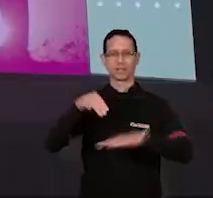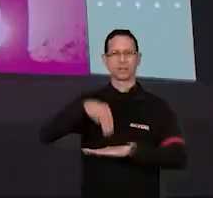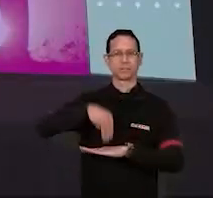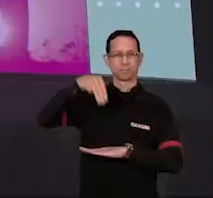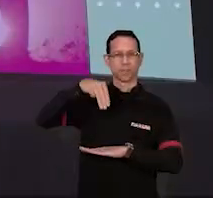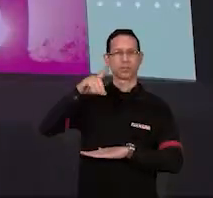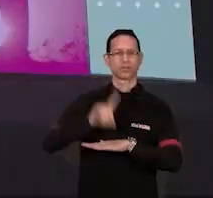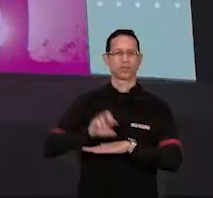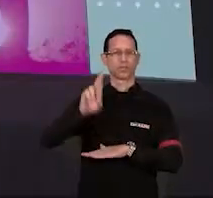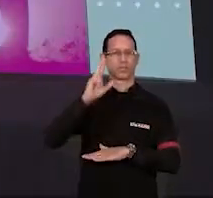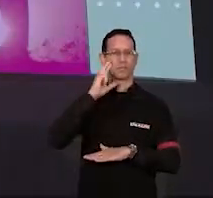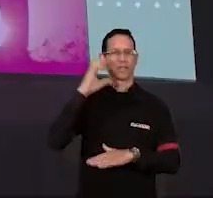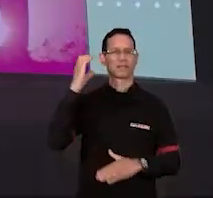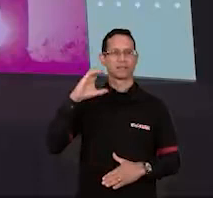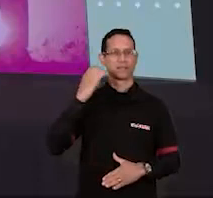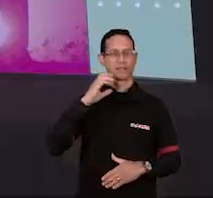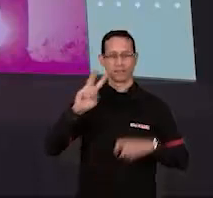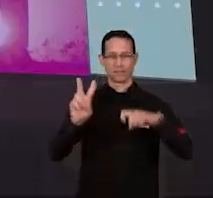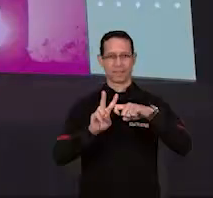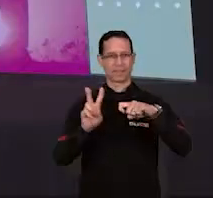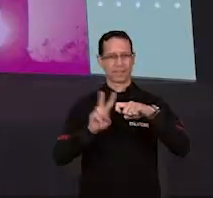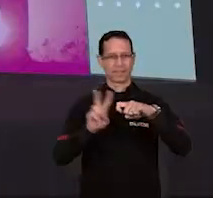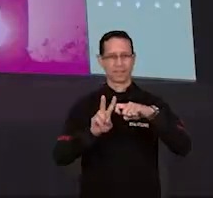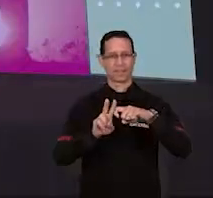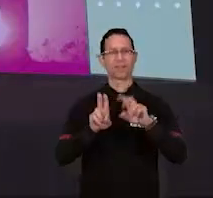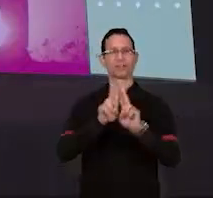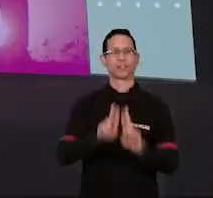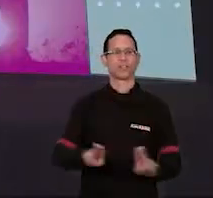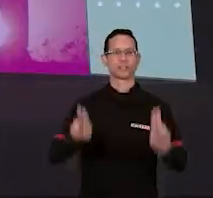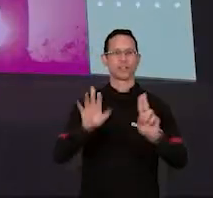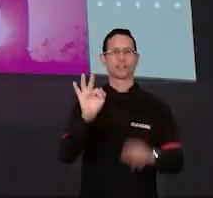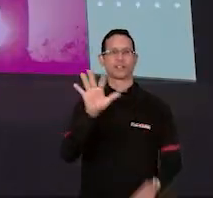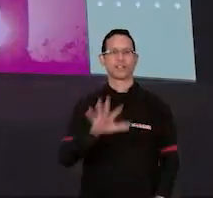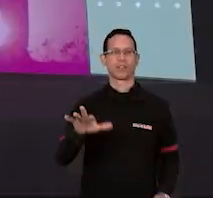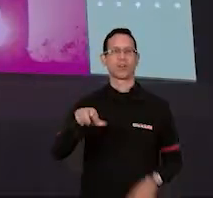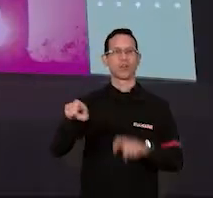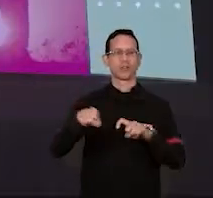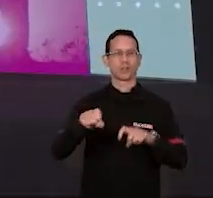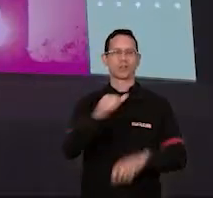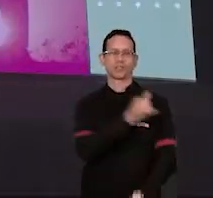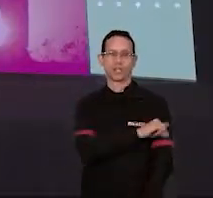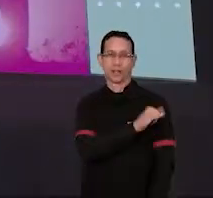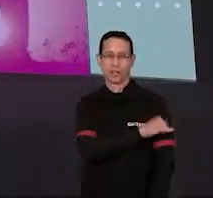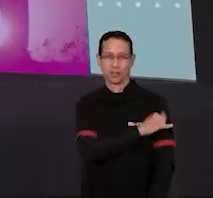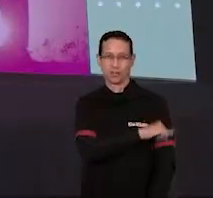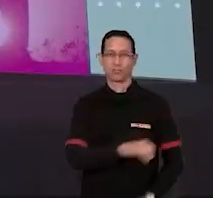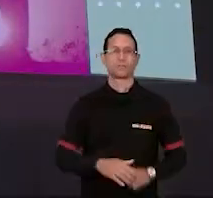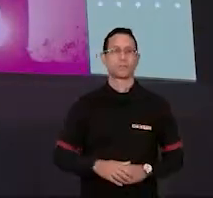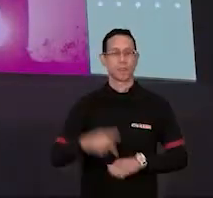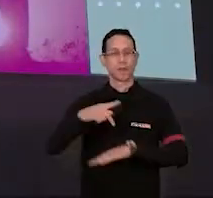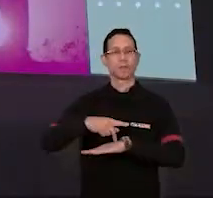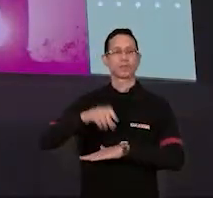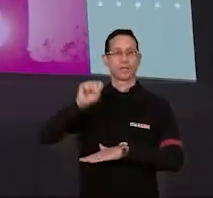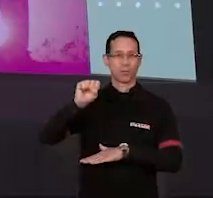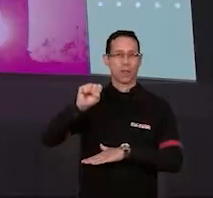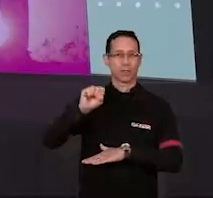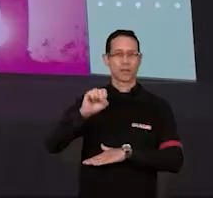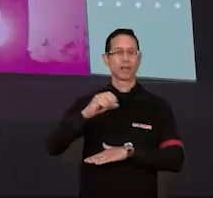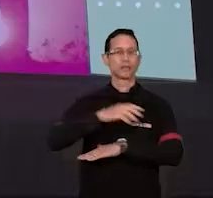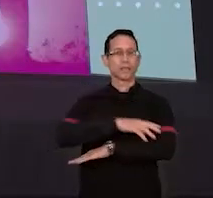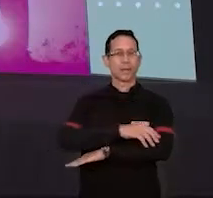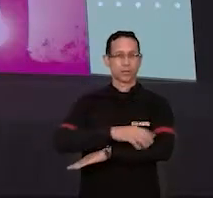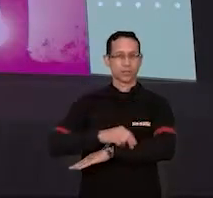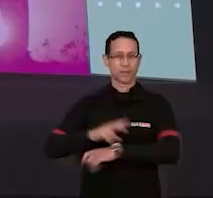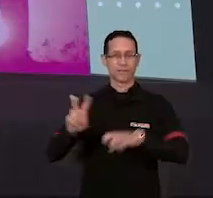e doutoranda em Ciências Veterinárias pela Universidade Federal Rural do Rio de Janeiro, e pós-graduada em